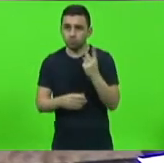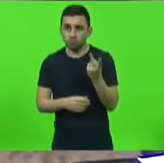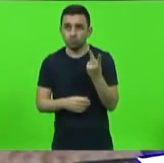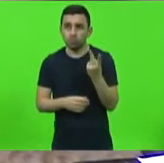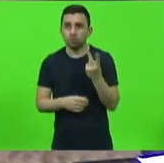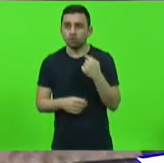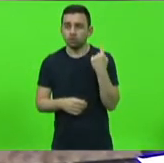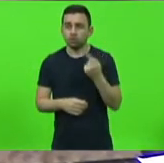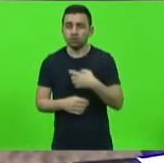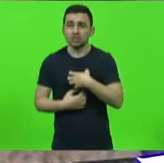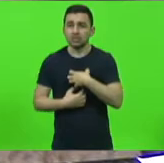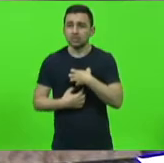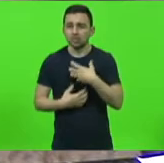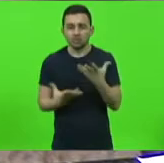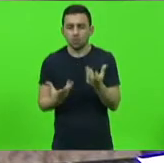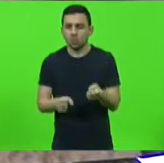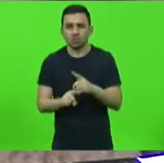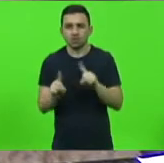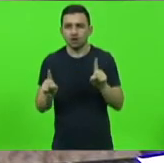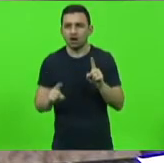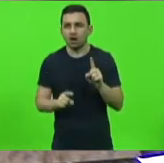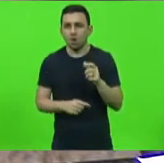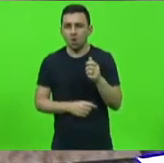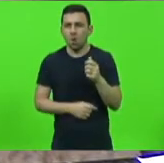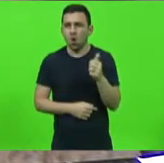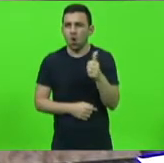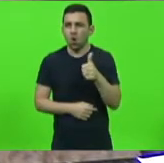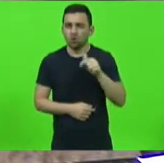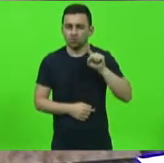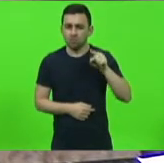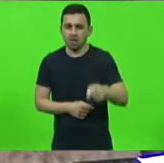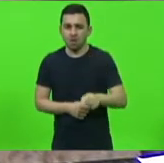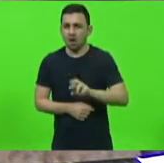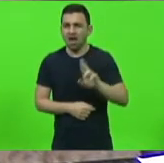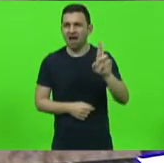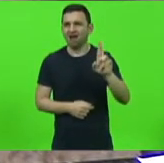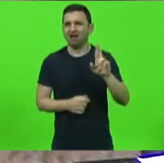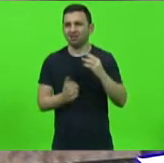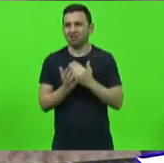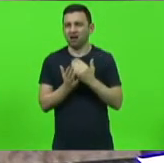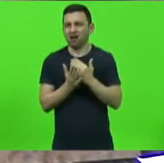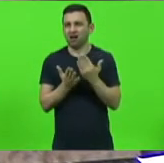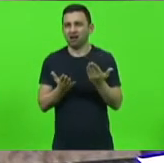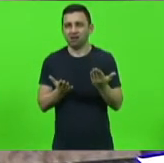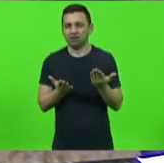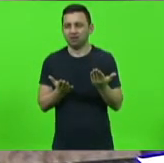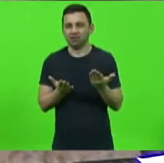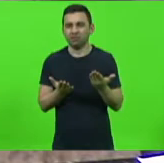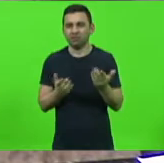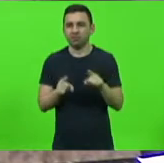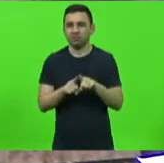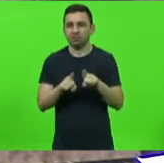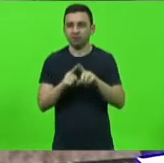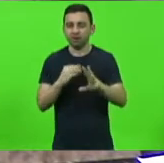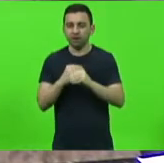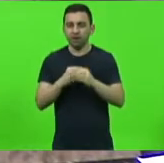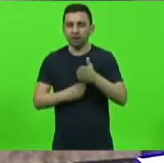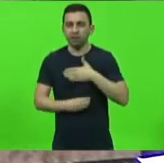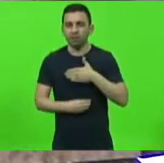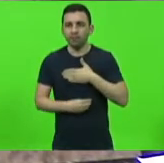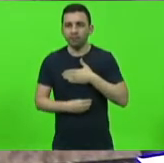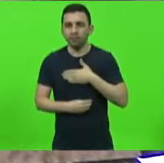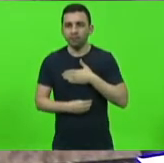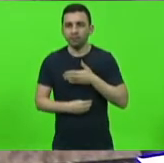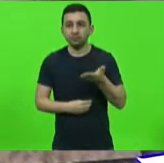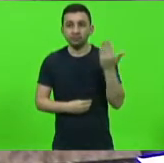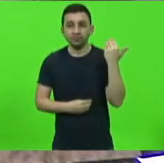não aceitarmos um aumento de R$ 11 mil, e ainda para falar sobre uma outra emenda minha que